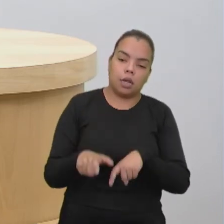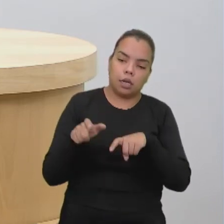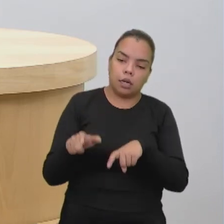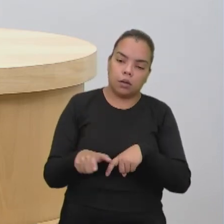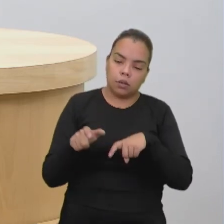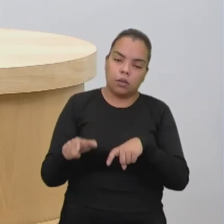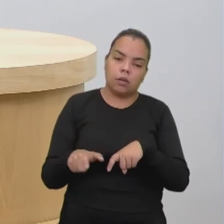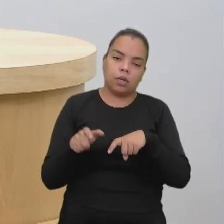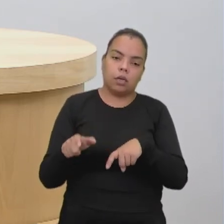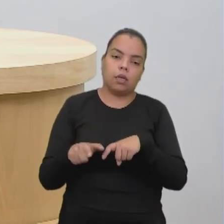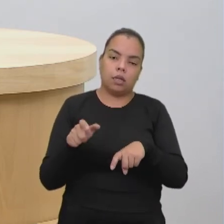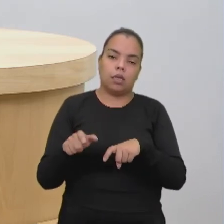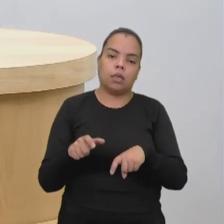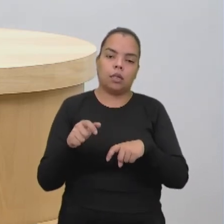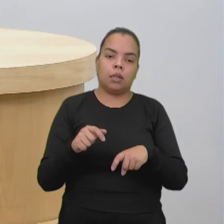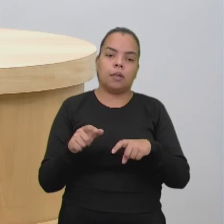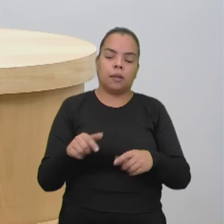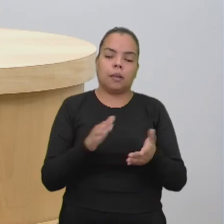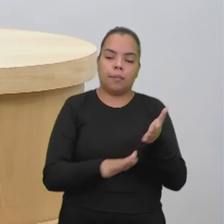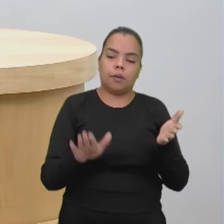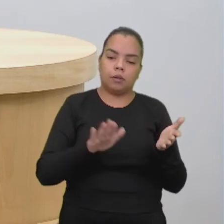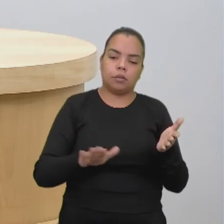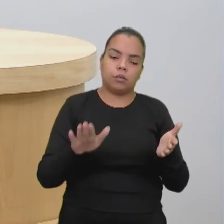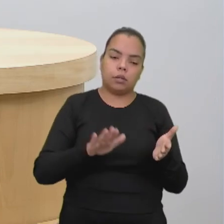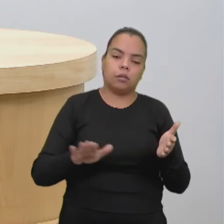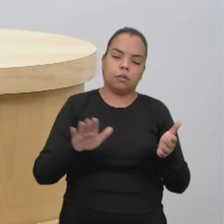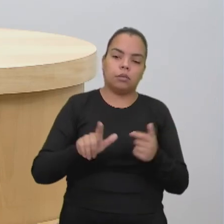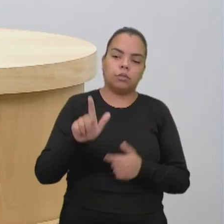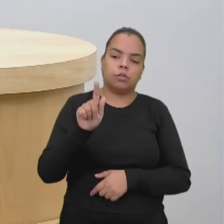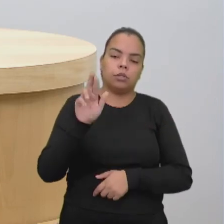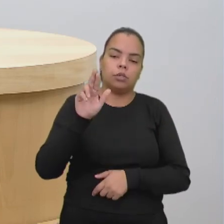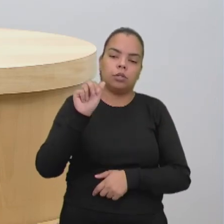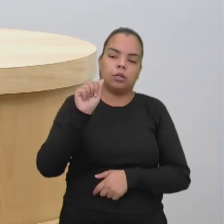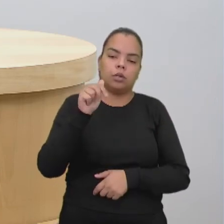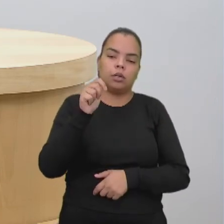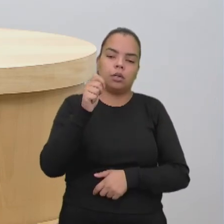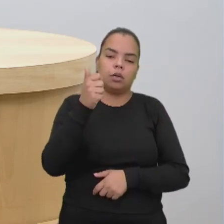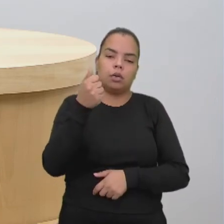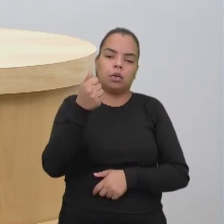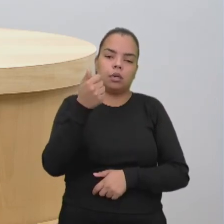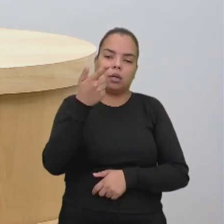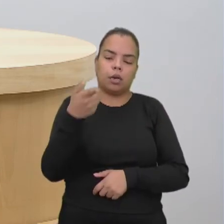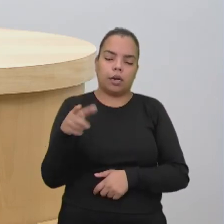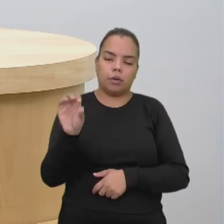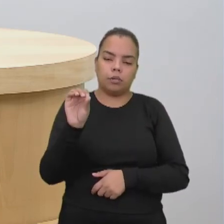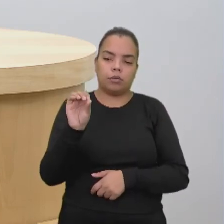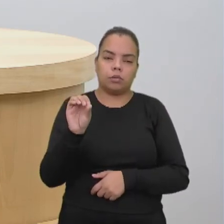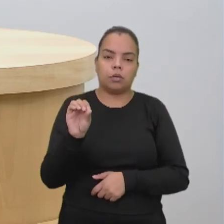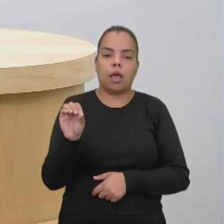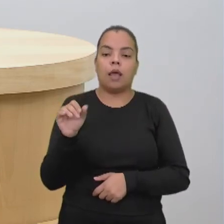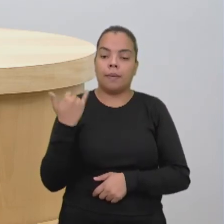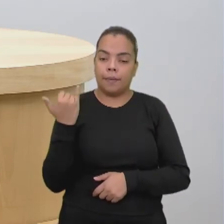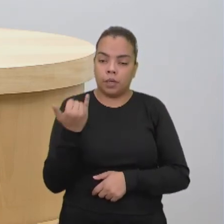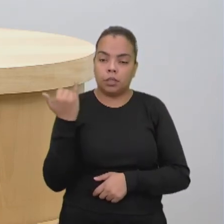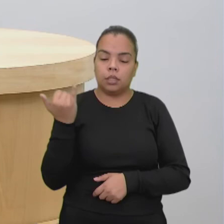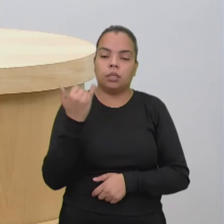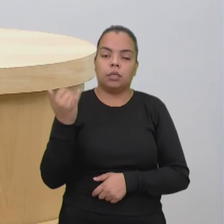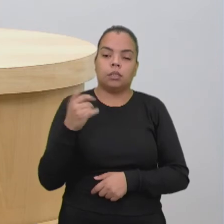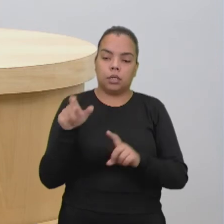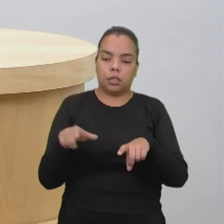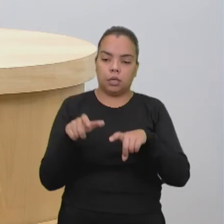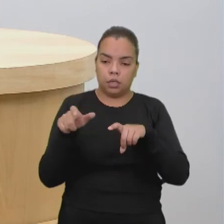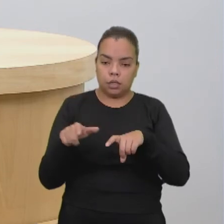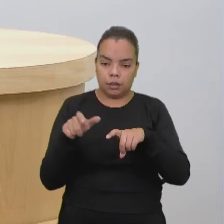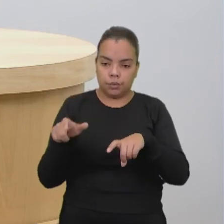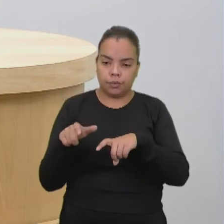aí na produção de grãos, né? Então vejo a importância, né, de se estudar, né, o solo e também